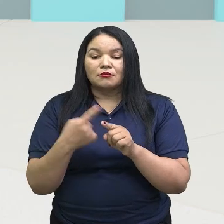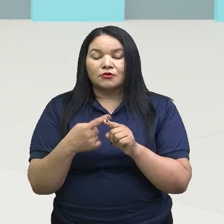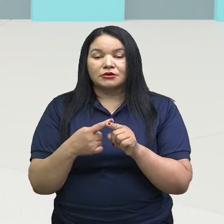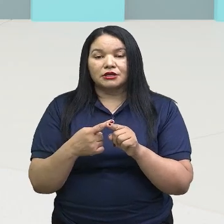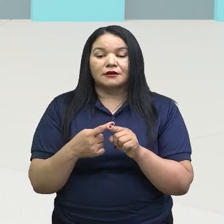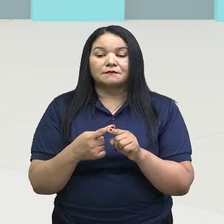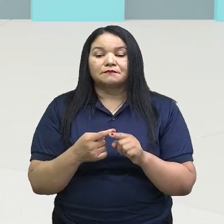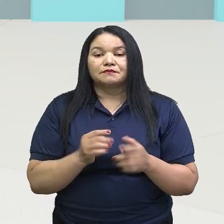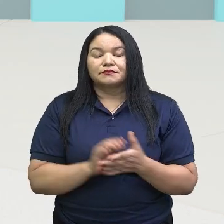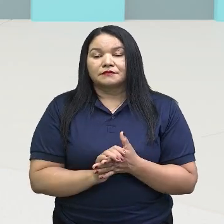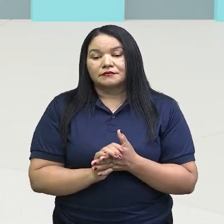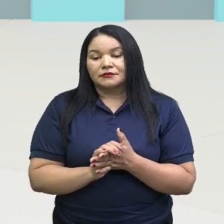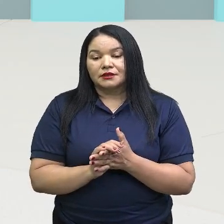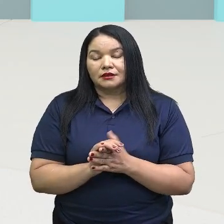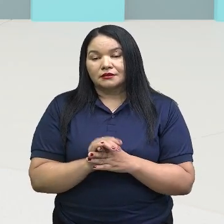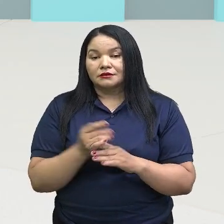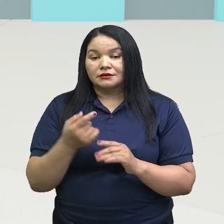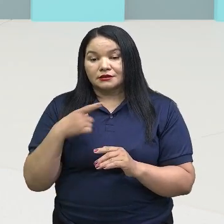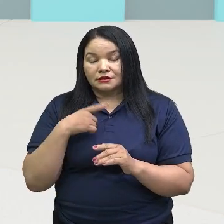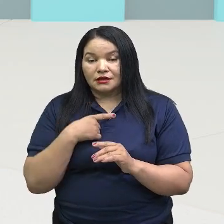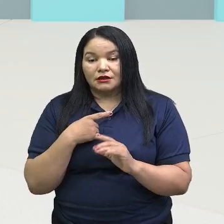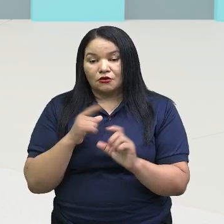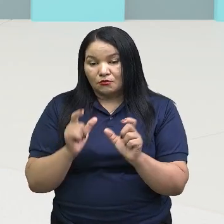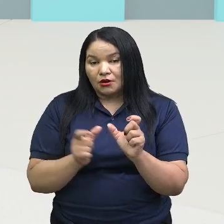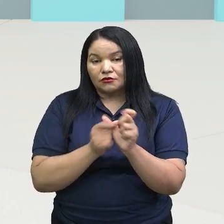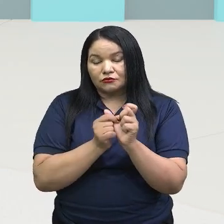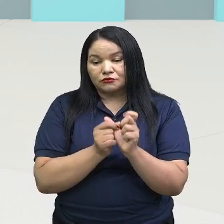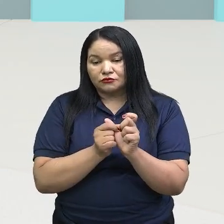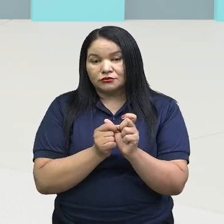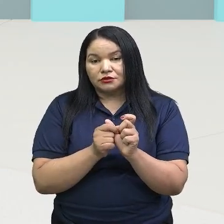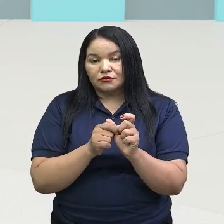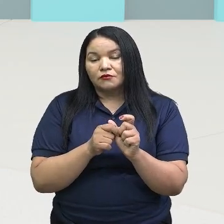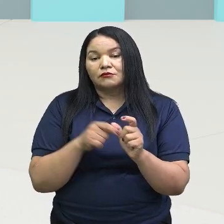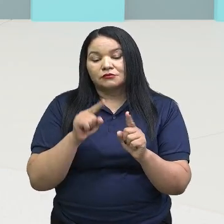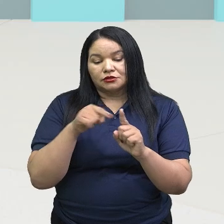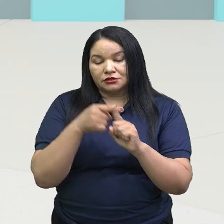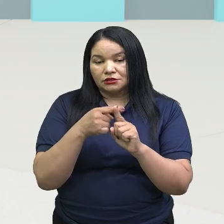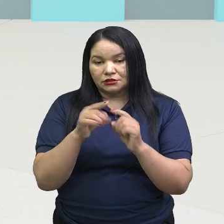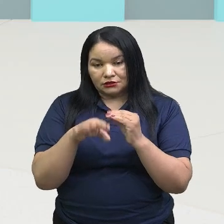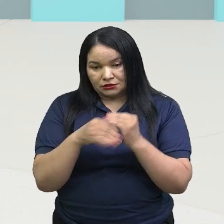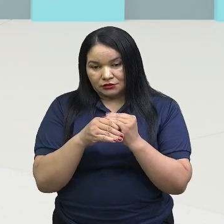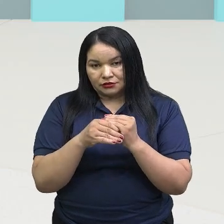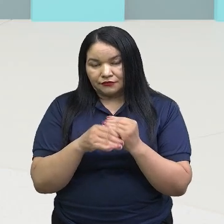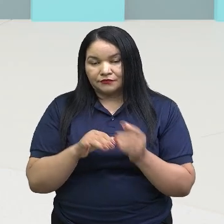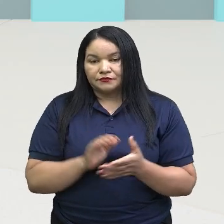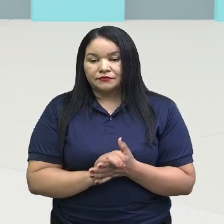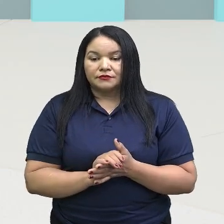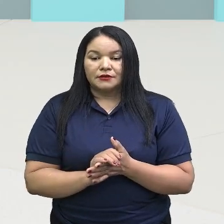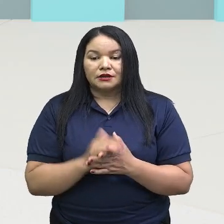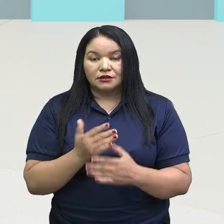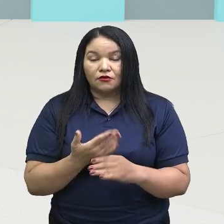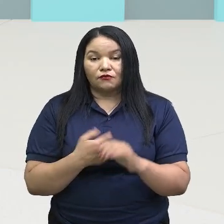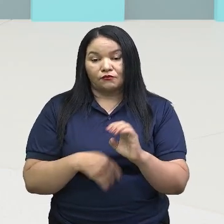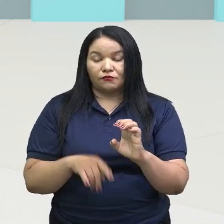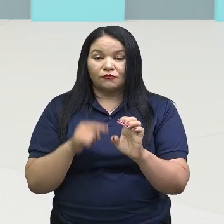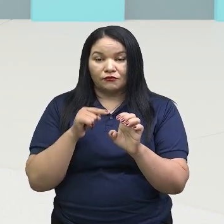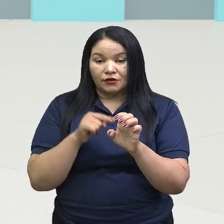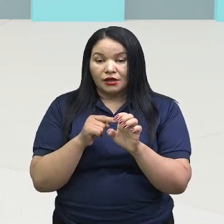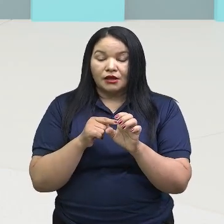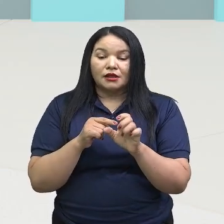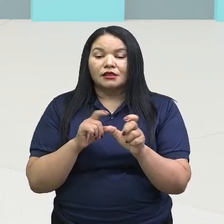sindética aditiva, porque apresenta uma conjunção de adição. Lembrando que a função da conjunção